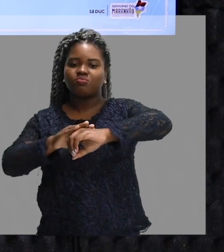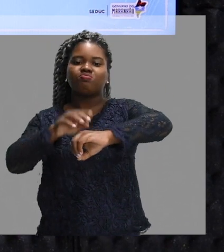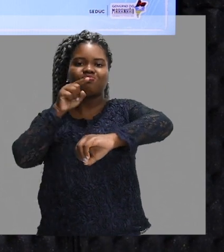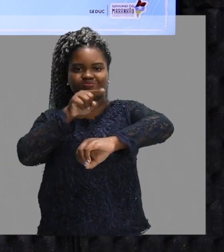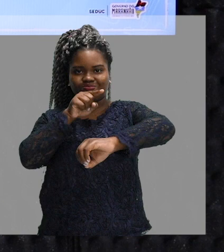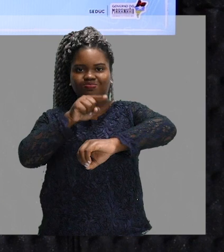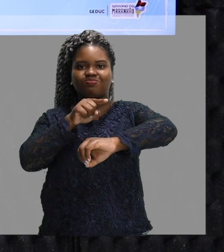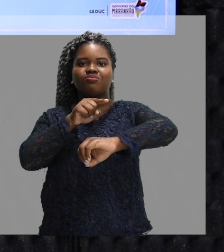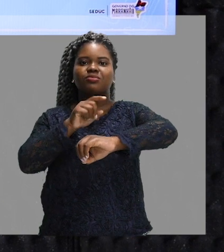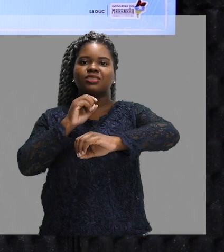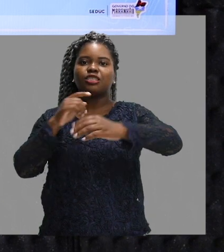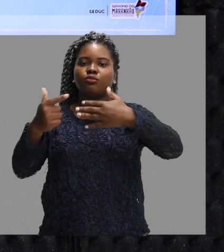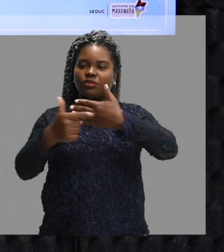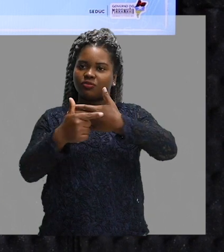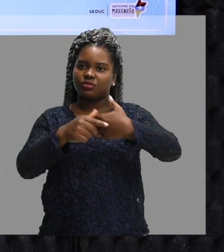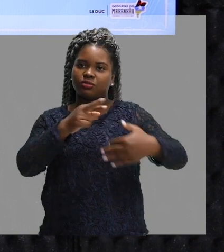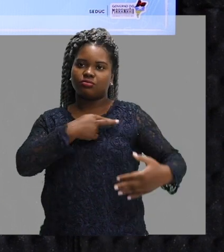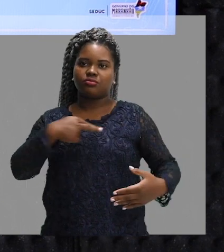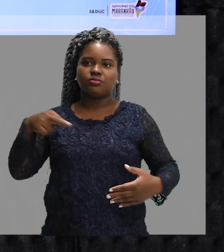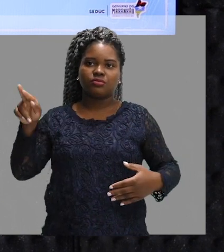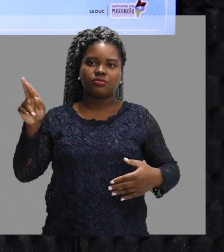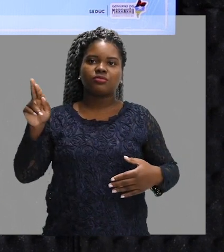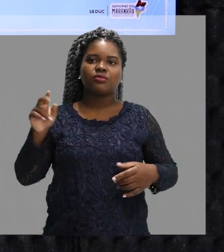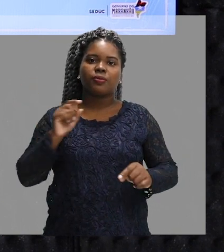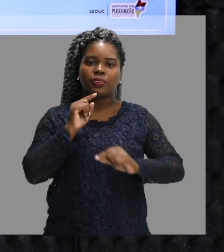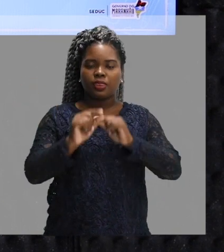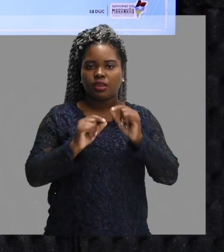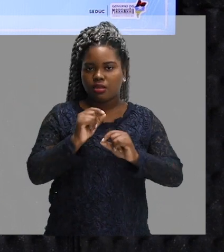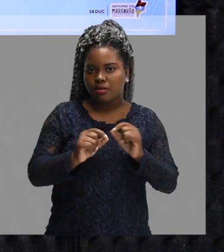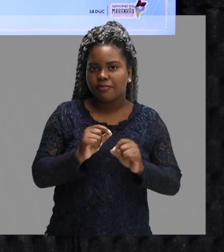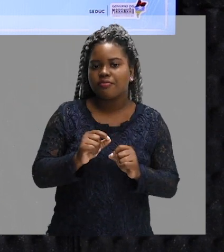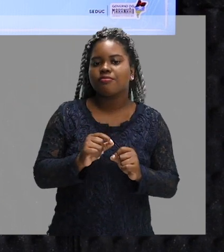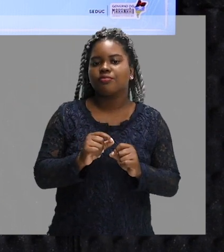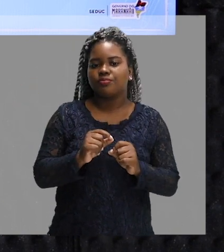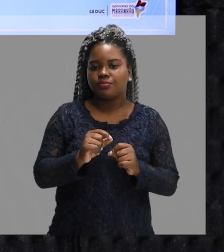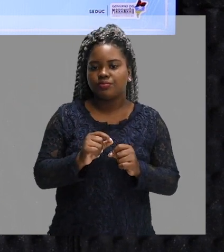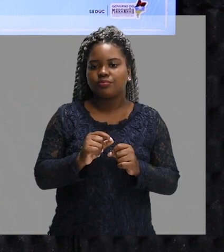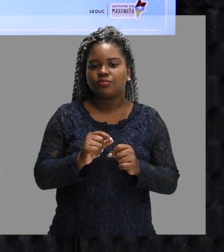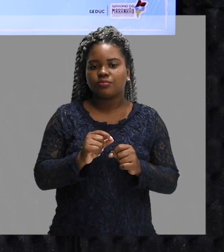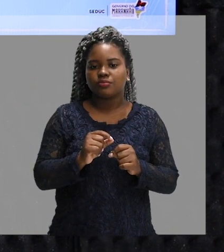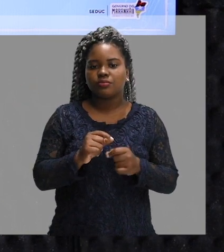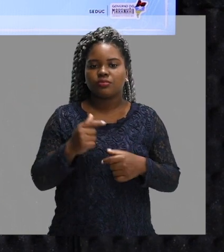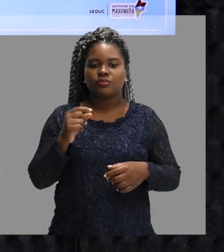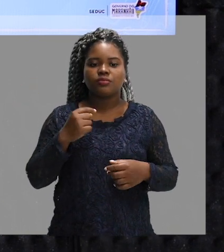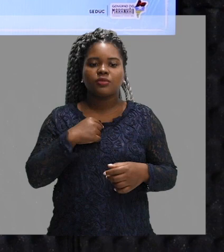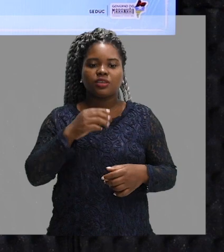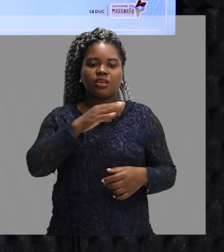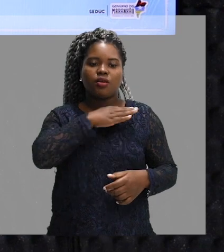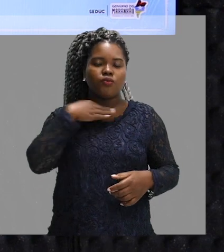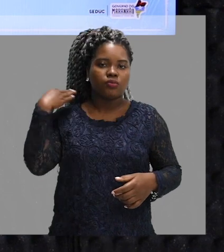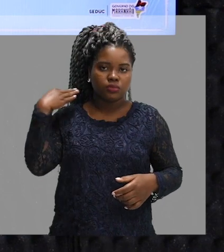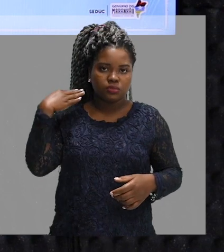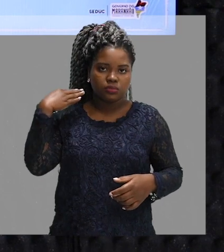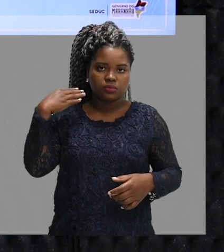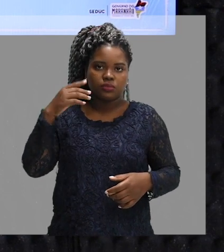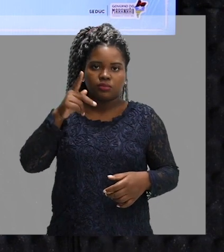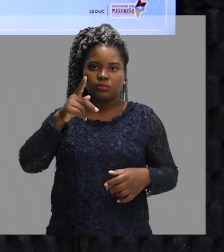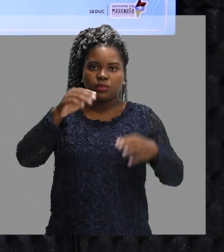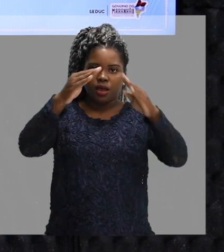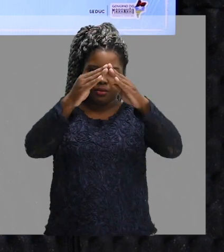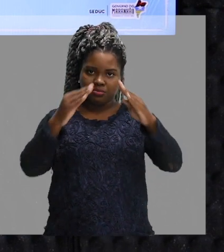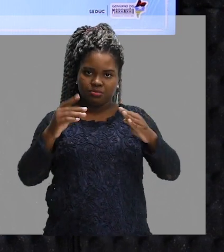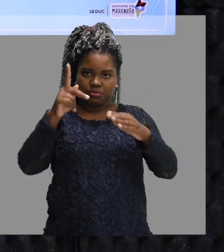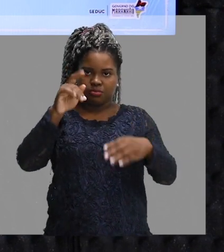templo tem uma função religiosa. As mastabas e os hipogeus, assim como a pirâmide, são túmulos. Oi, a pirâmide é um túmulo?